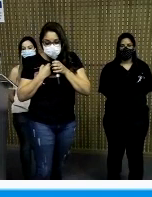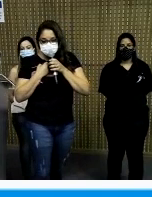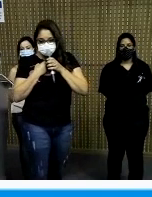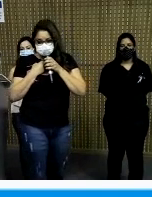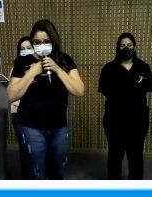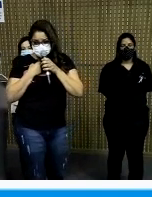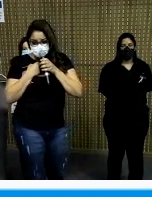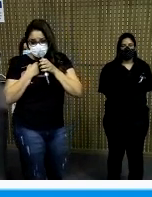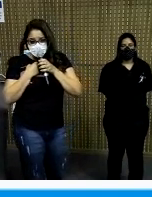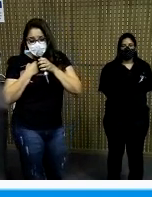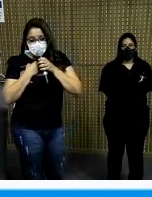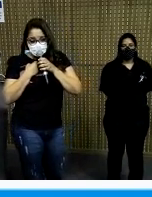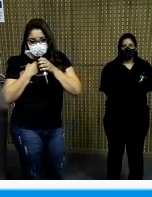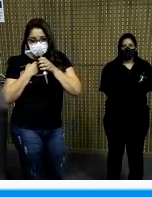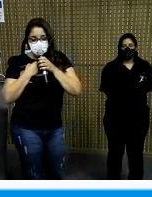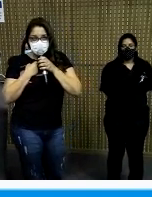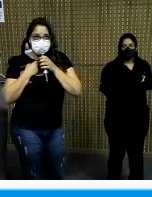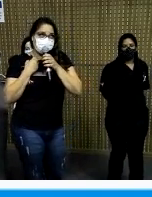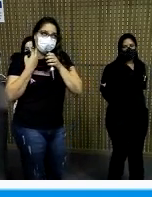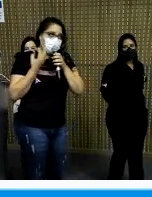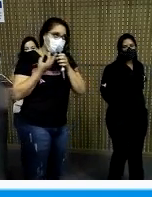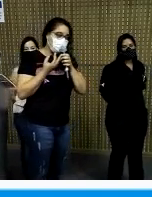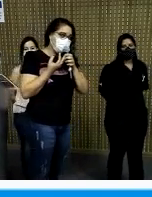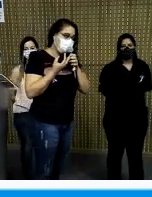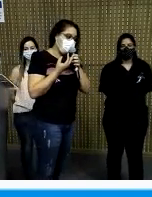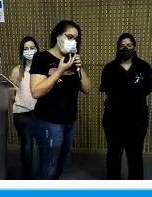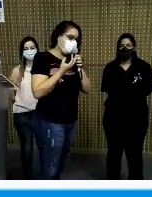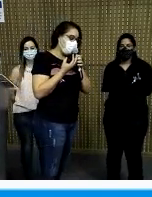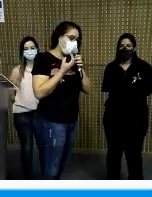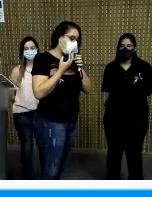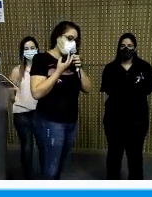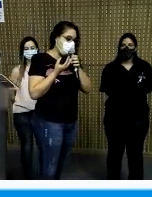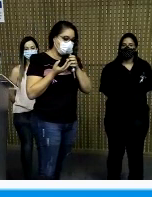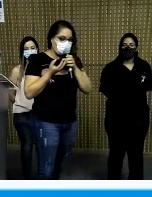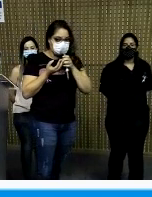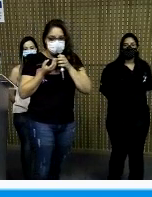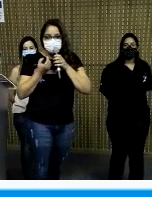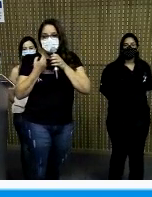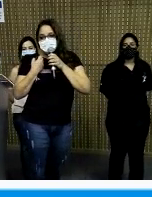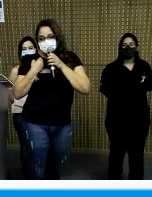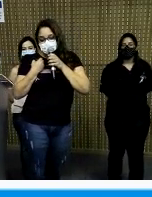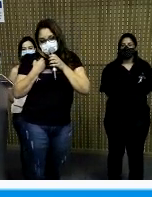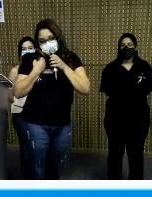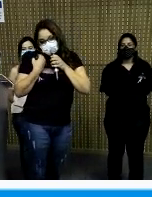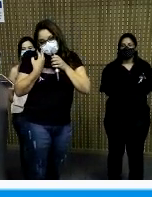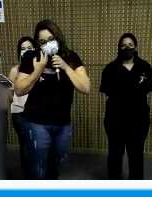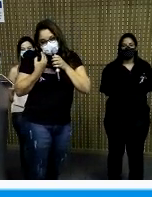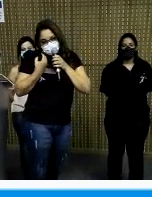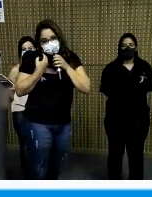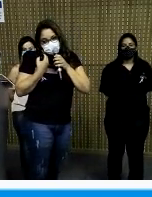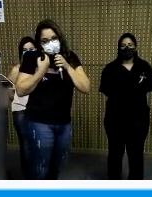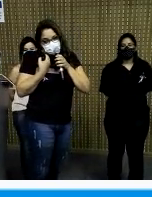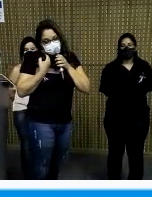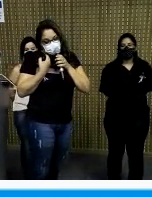tá? E aí é tudo que a fala realmente da Ana, de que a gente vai ter,